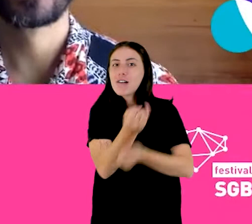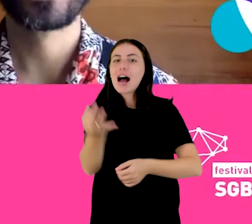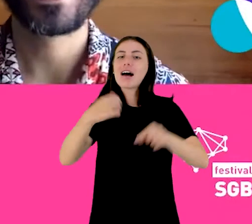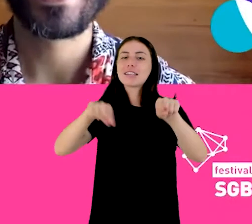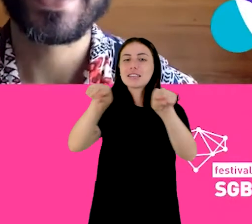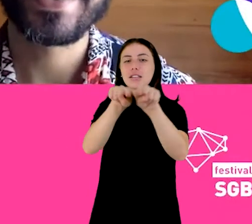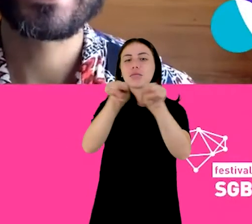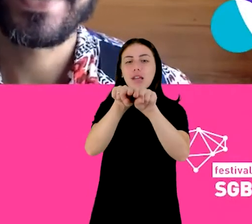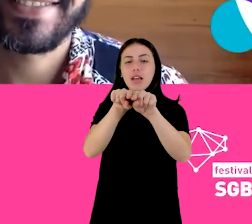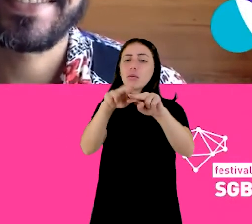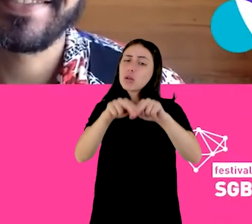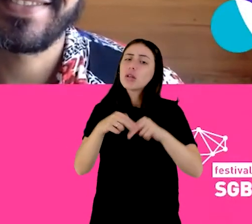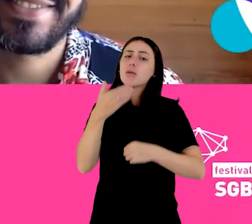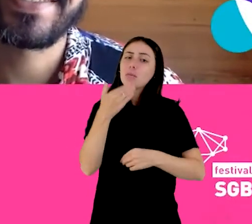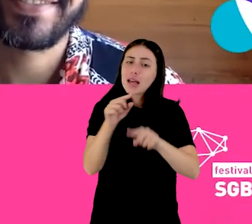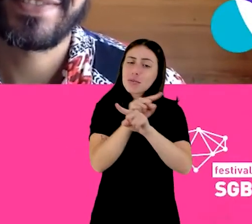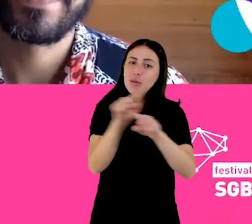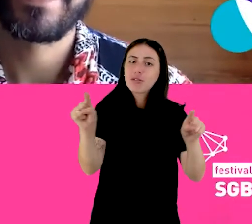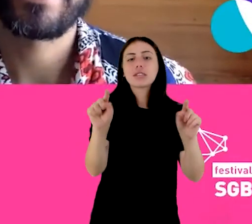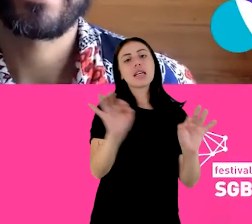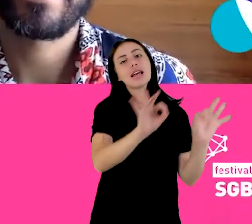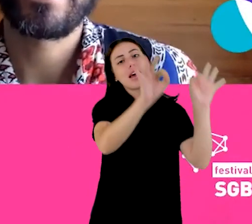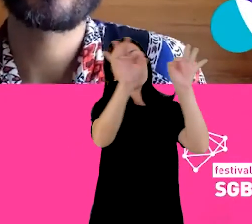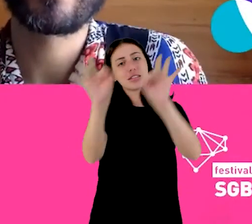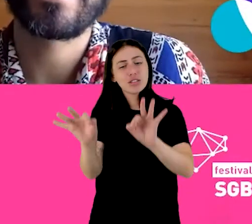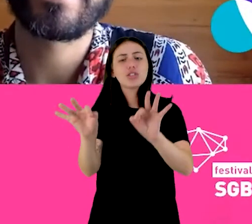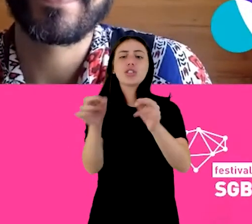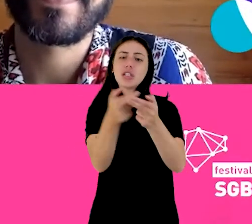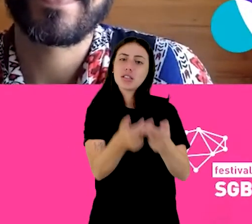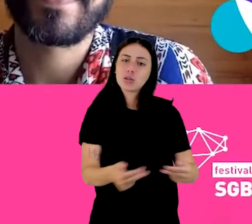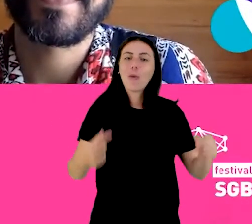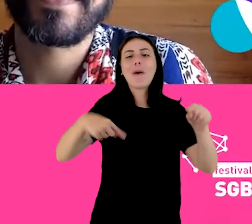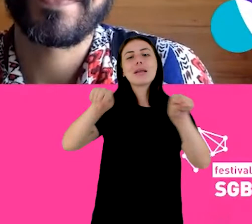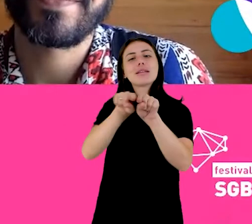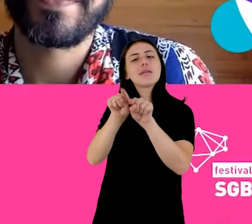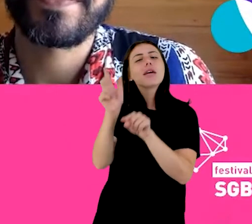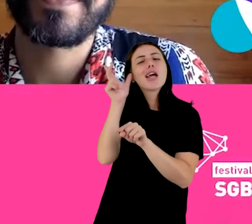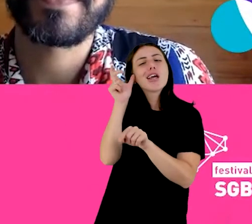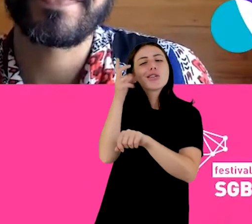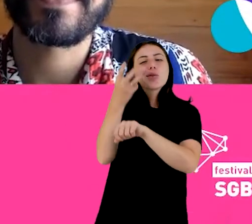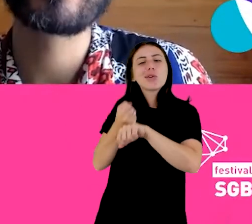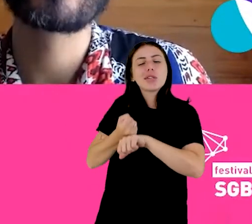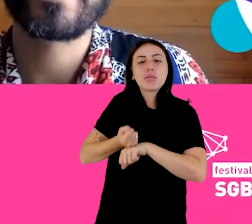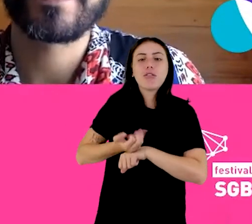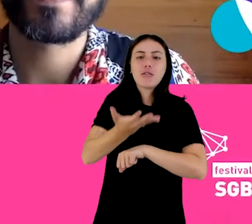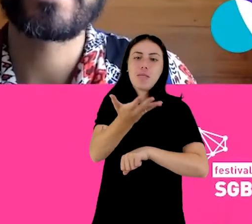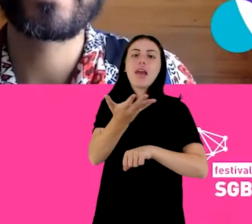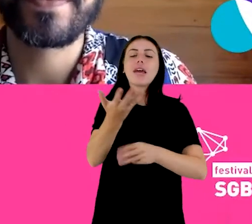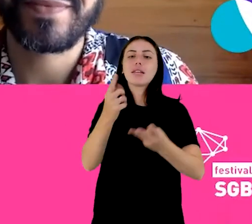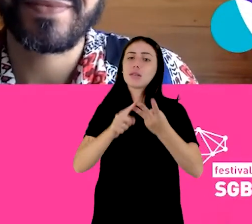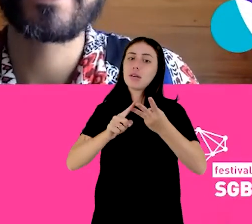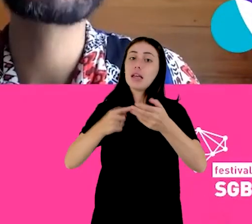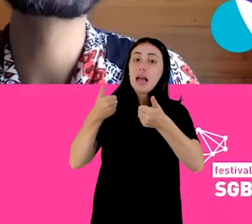assunto, e que tem muita informação, como a gente divulgou com vocês aqui. Vejam o Impact Guide, escutem